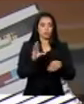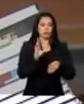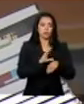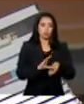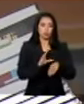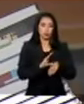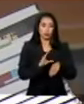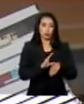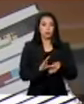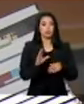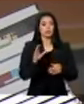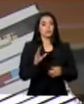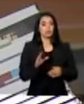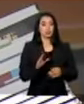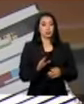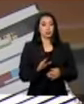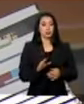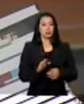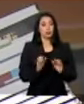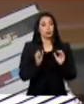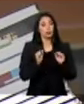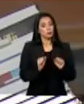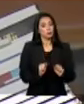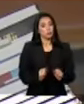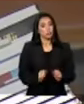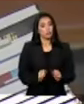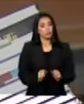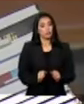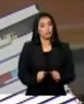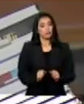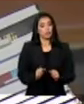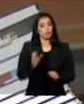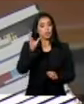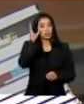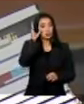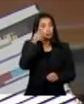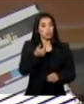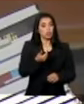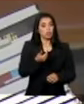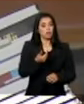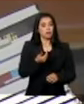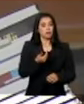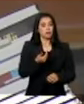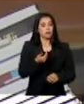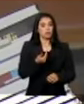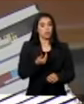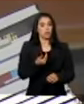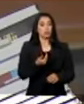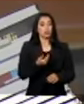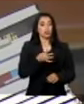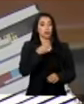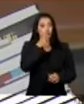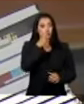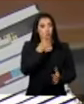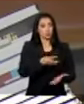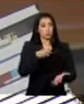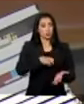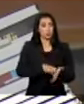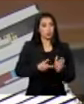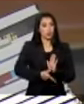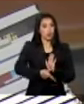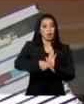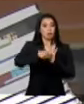em jogo alcance apenas decisões condenatórias relativas a fatos